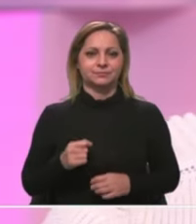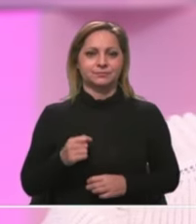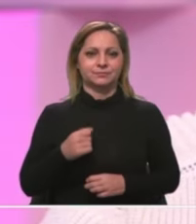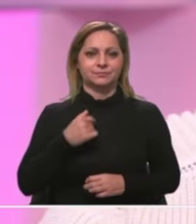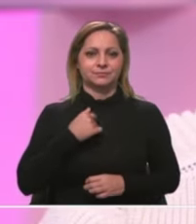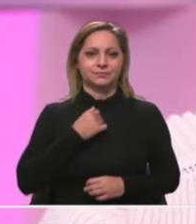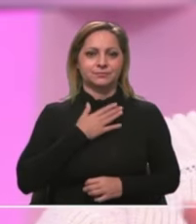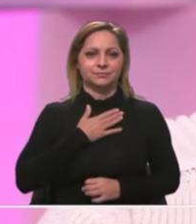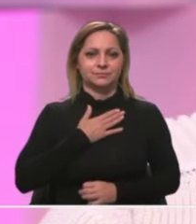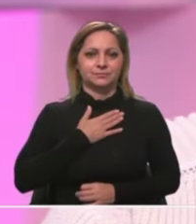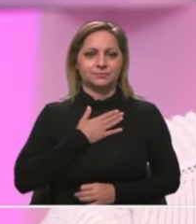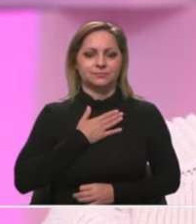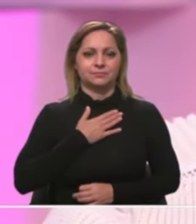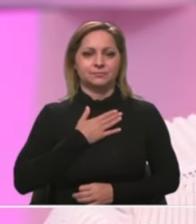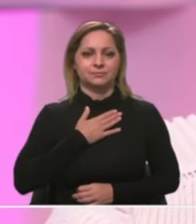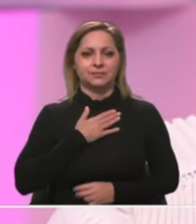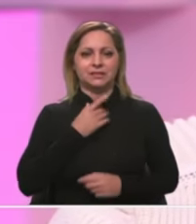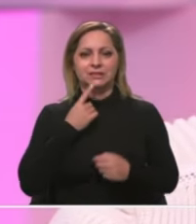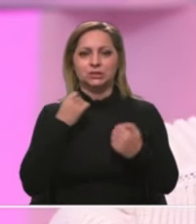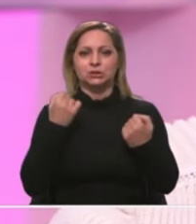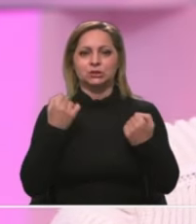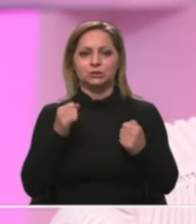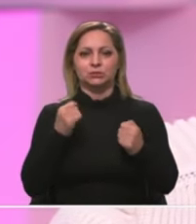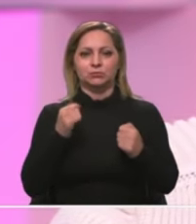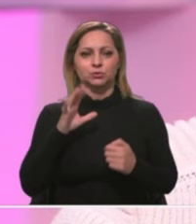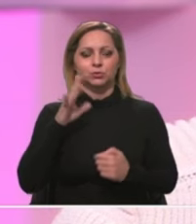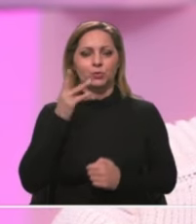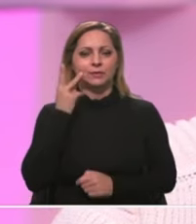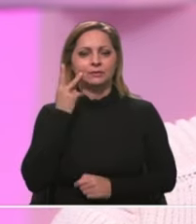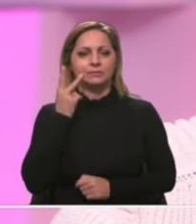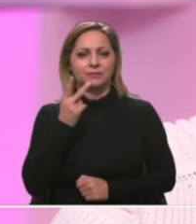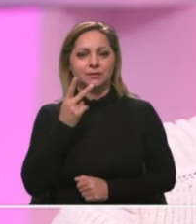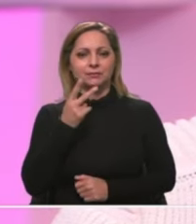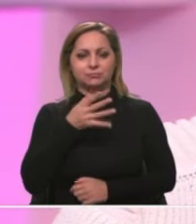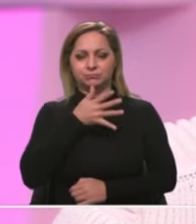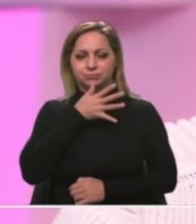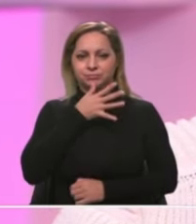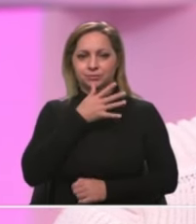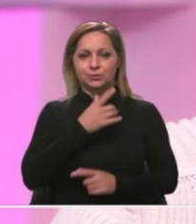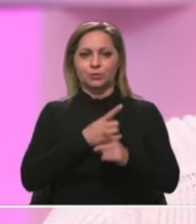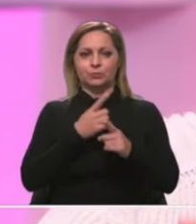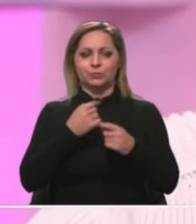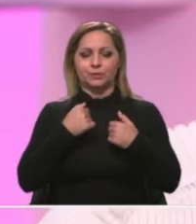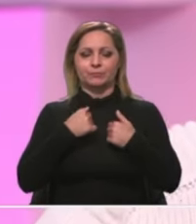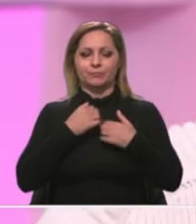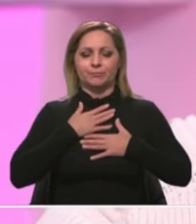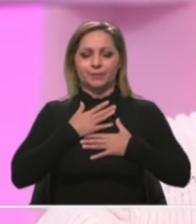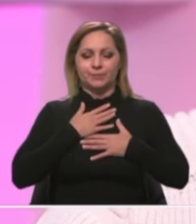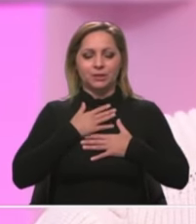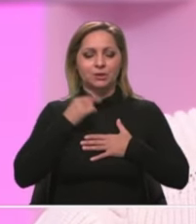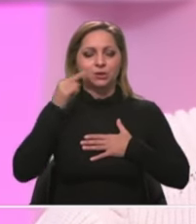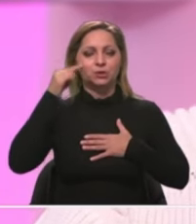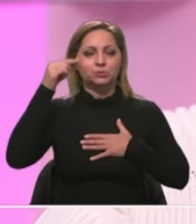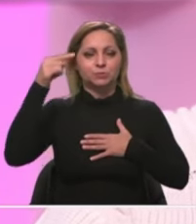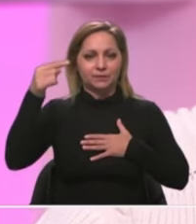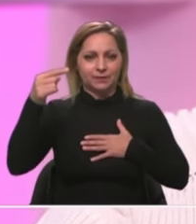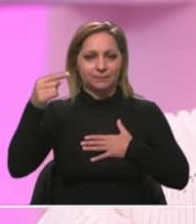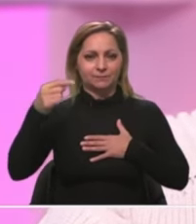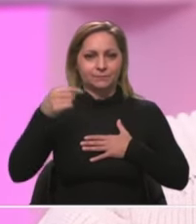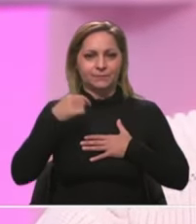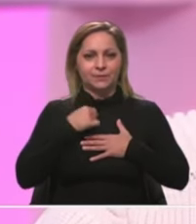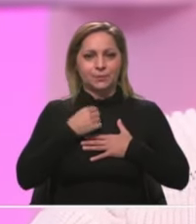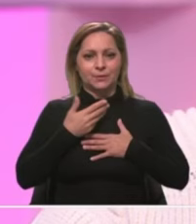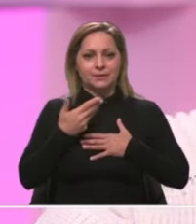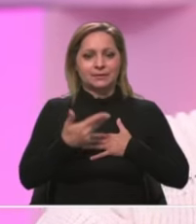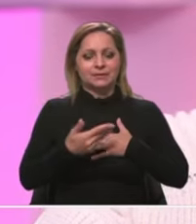fico nervoso quando vejo o discurso, porque foi um momento demasiado especial e... Acho que nunca tinha vivido